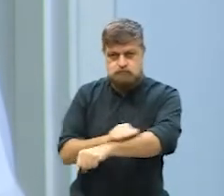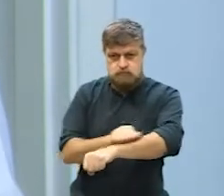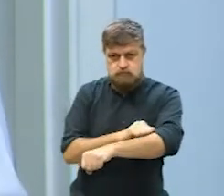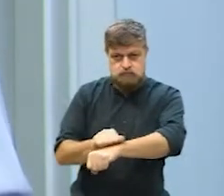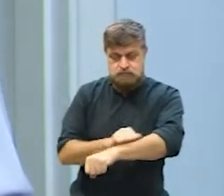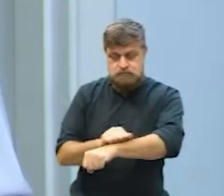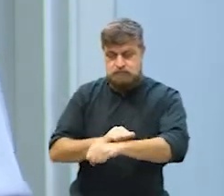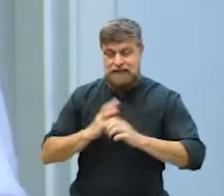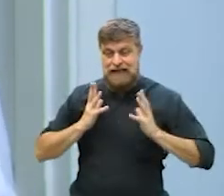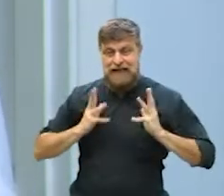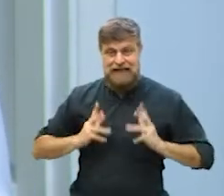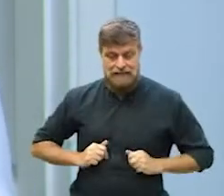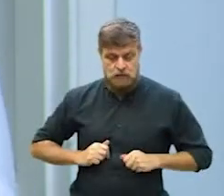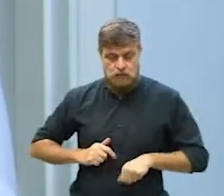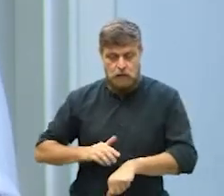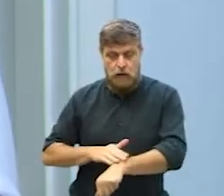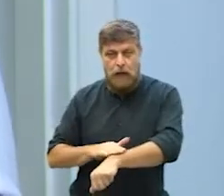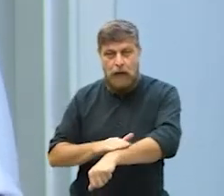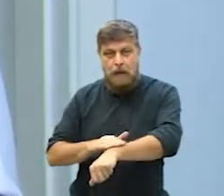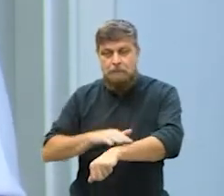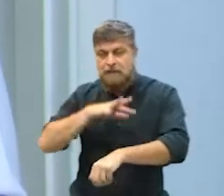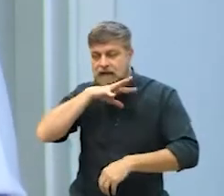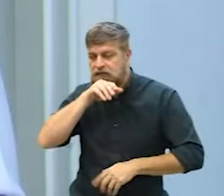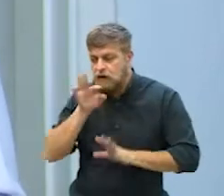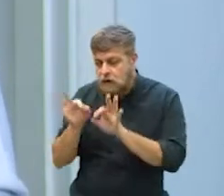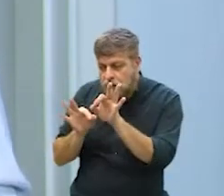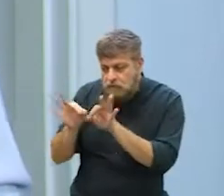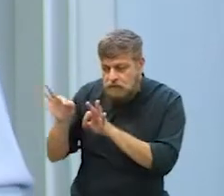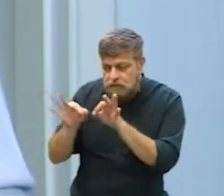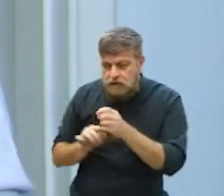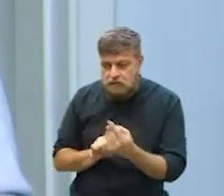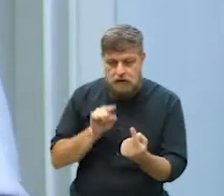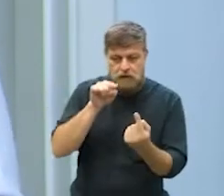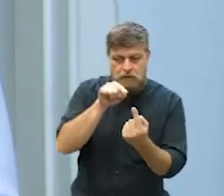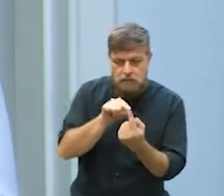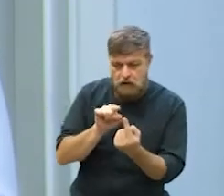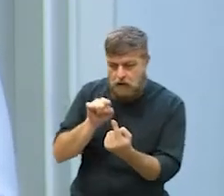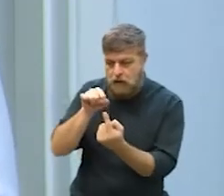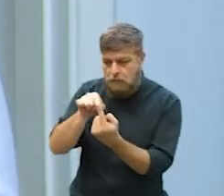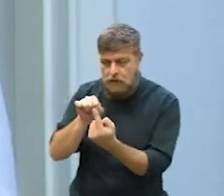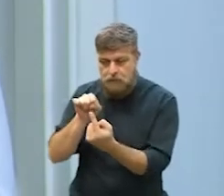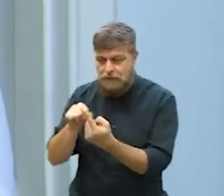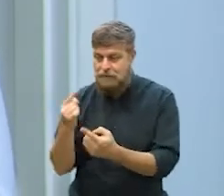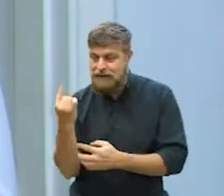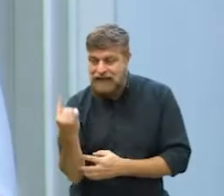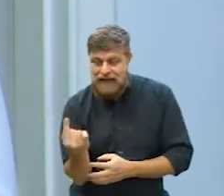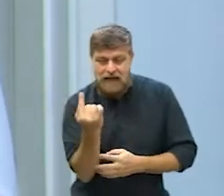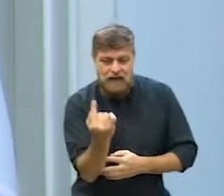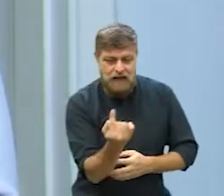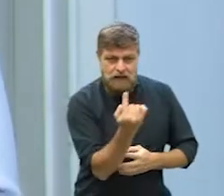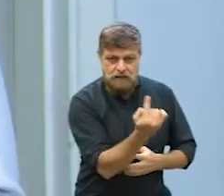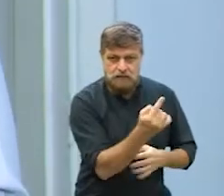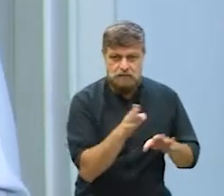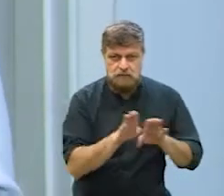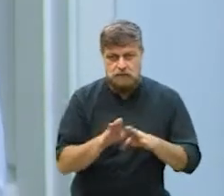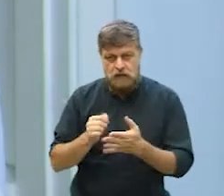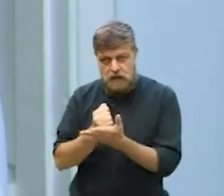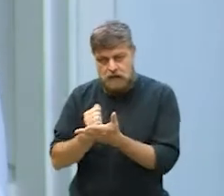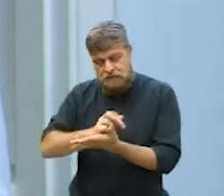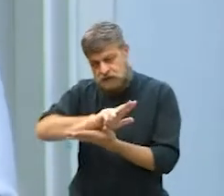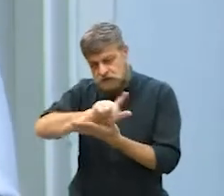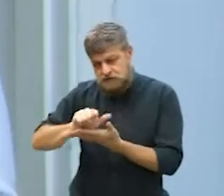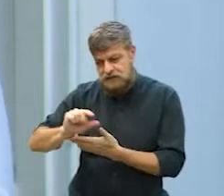shampoos neutros para a pele do animal, que são preparados adequadamente para cada um dos usos que vão ser realizados.